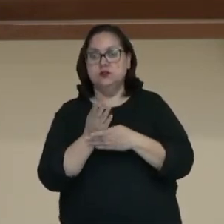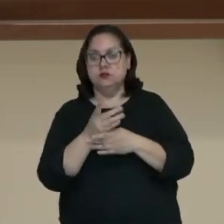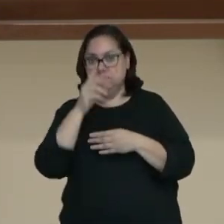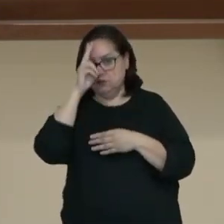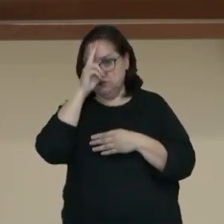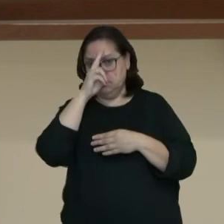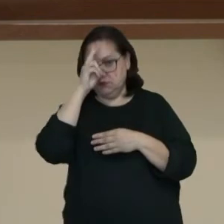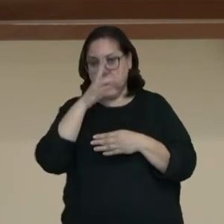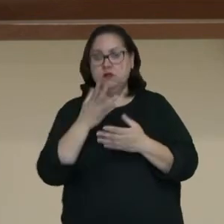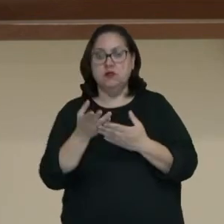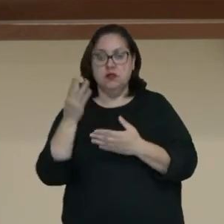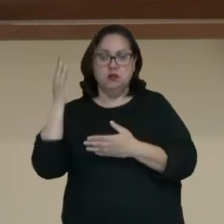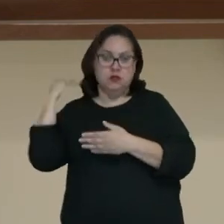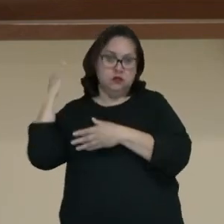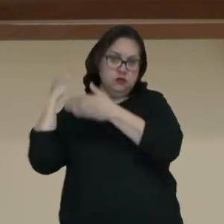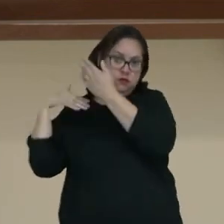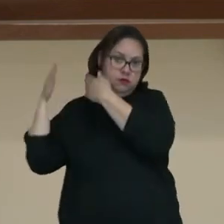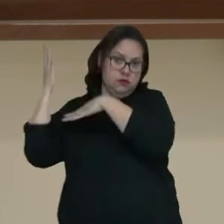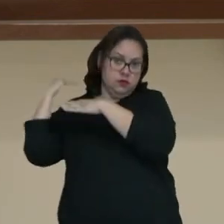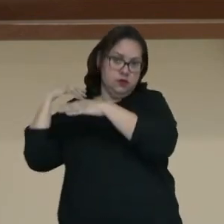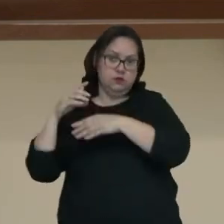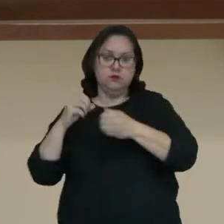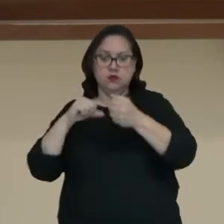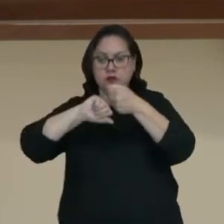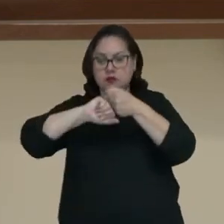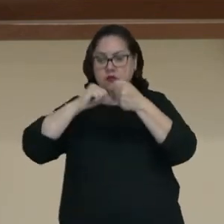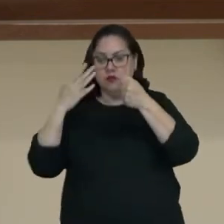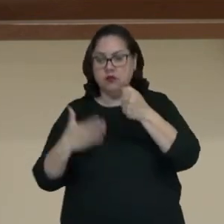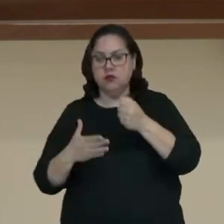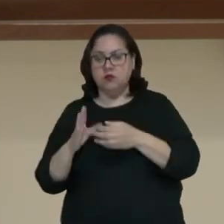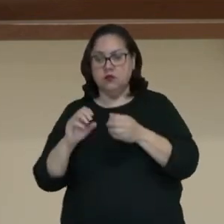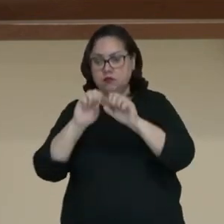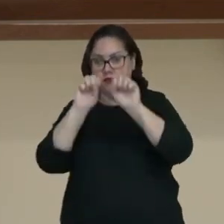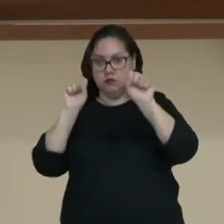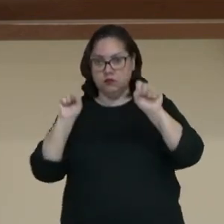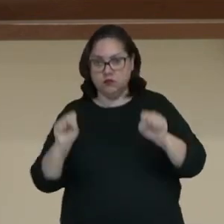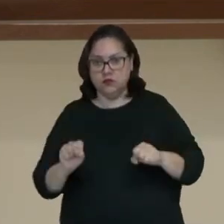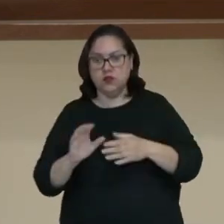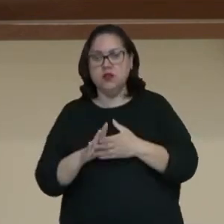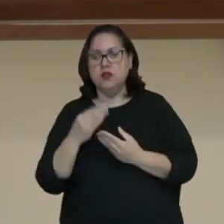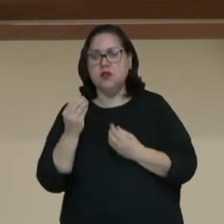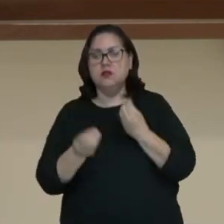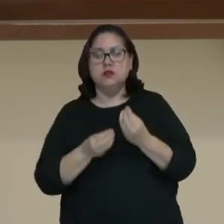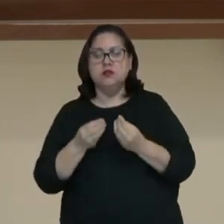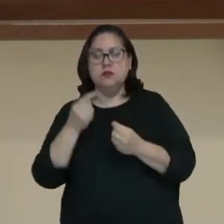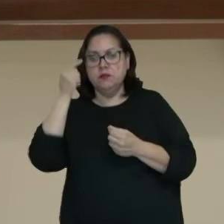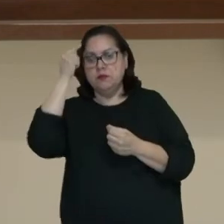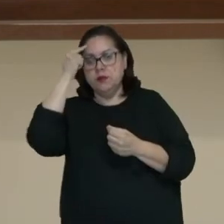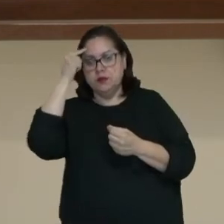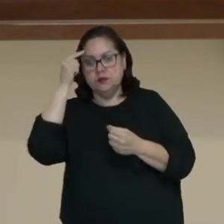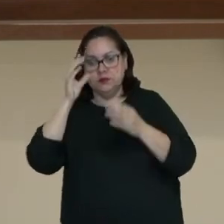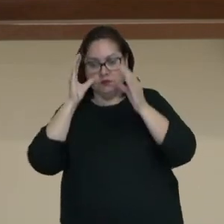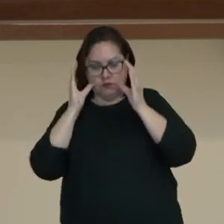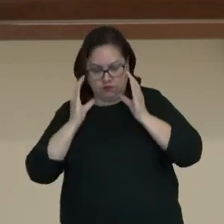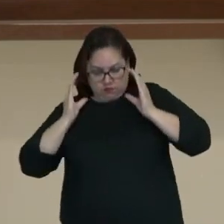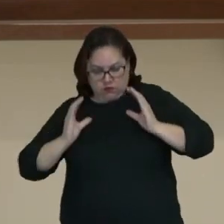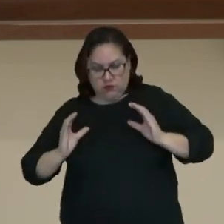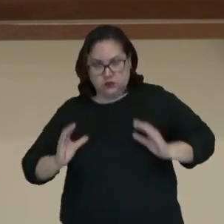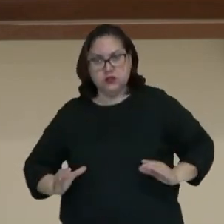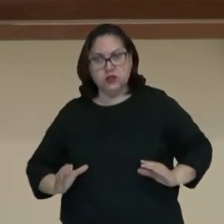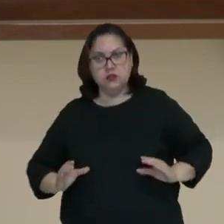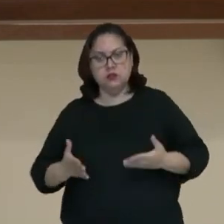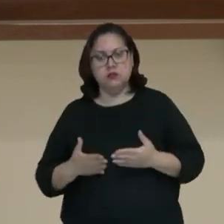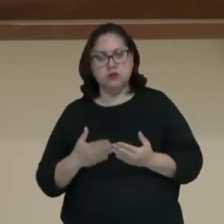Vamos lembrar da herança da democracia que começou como um sistema que pensa o cidadão, né?